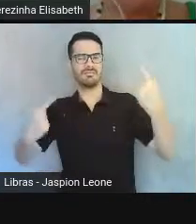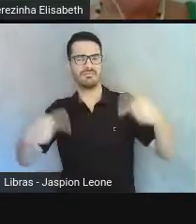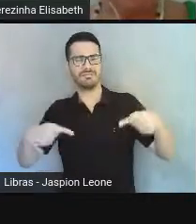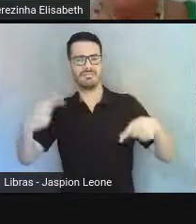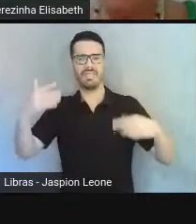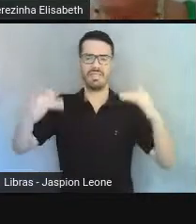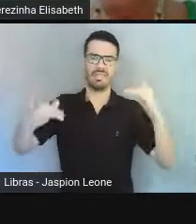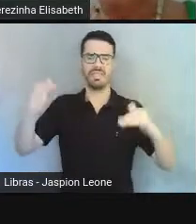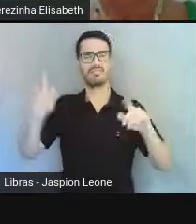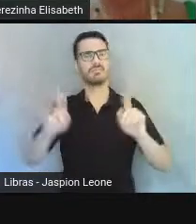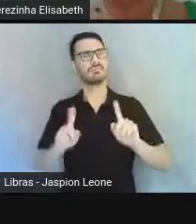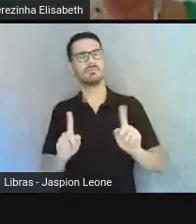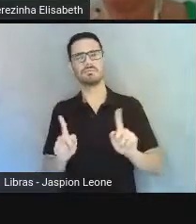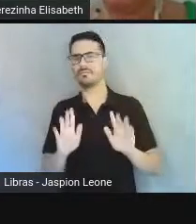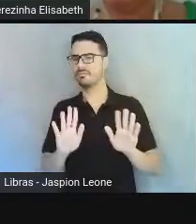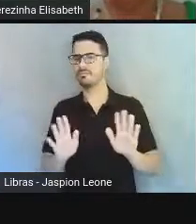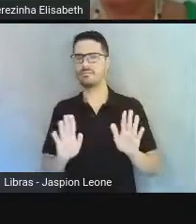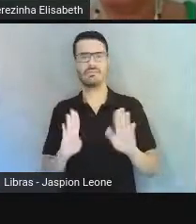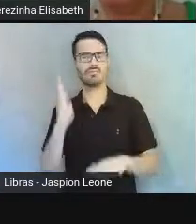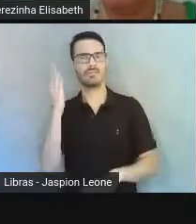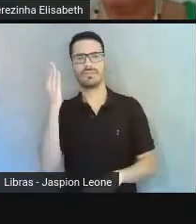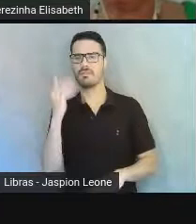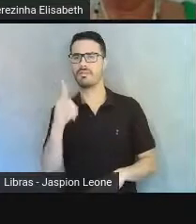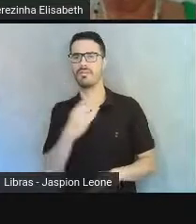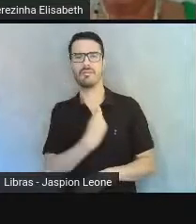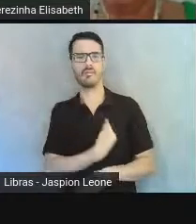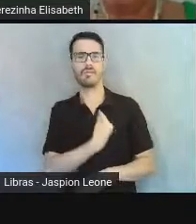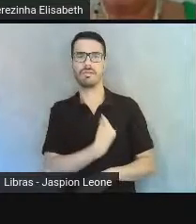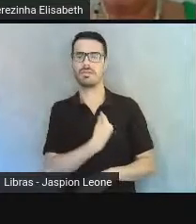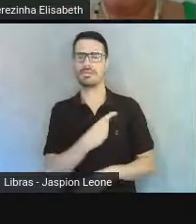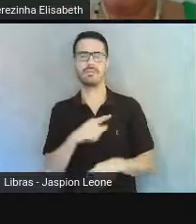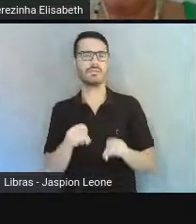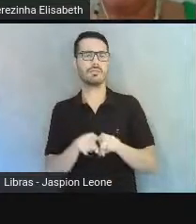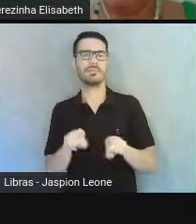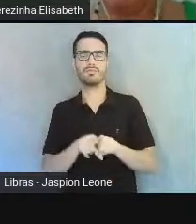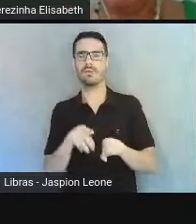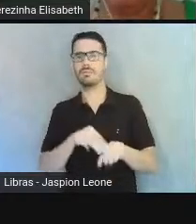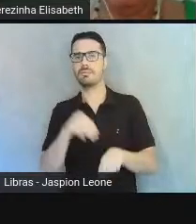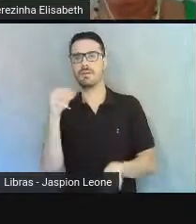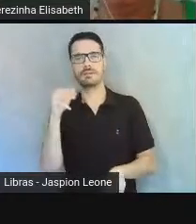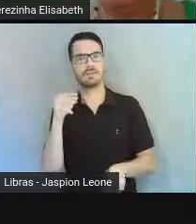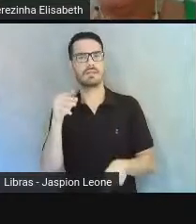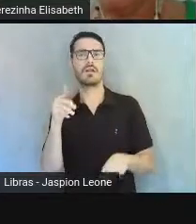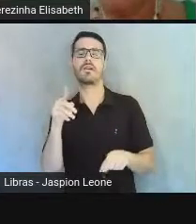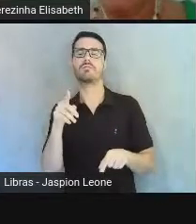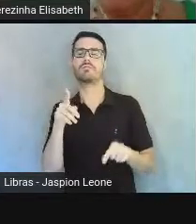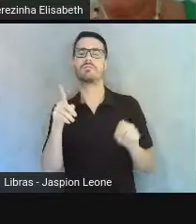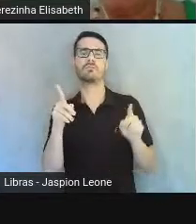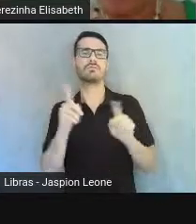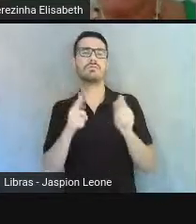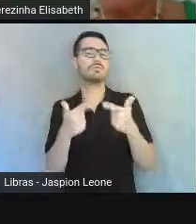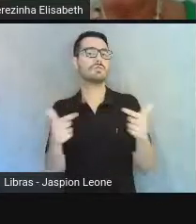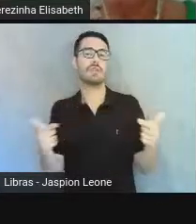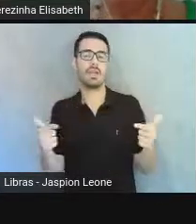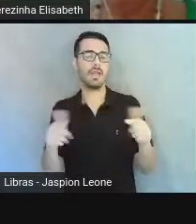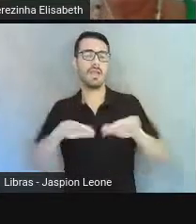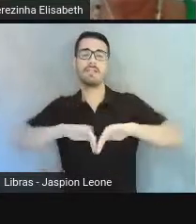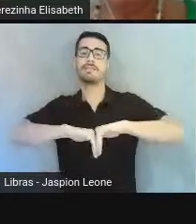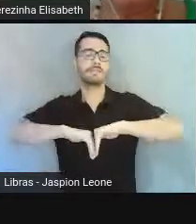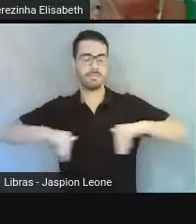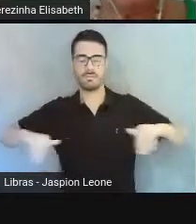tanto para a vida quanto para os mestrados profissionais principalmente, ela não existe, ela é